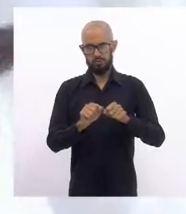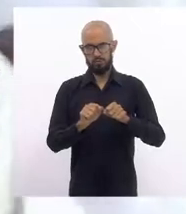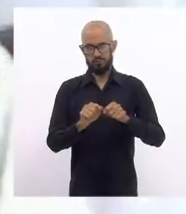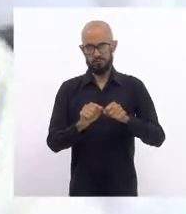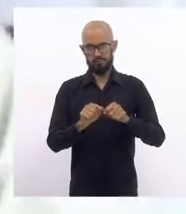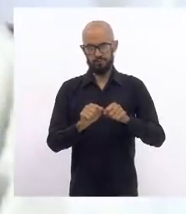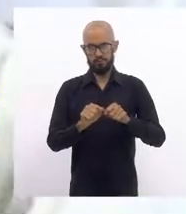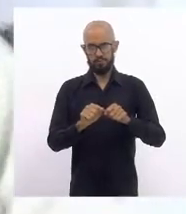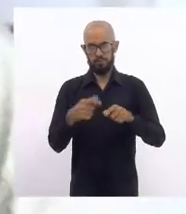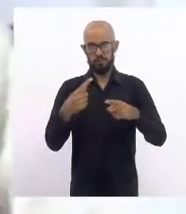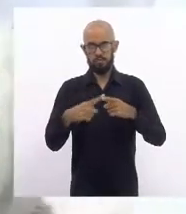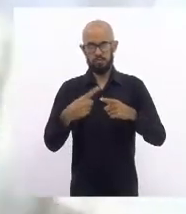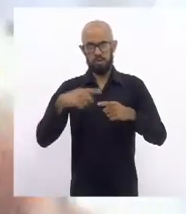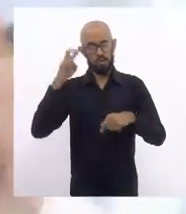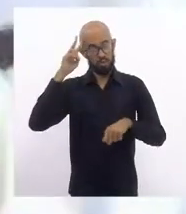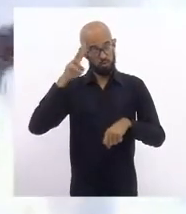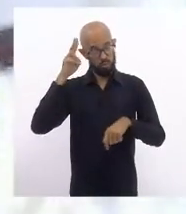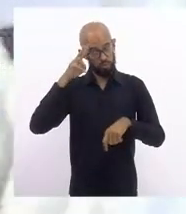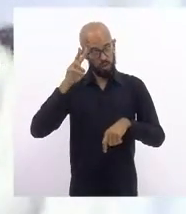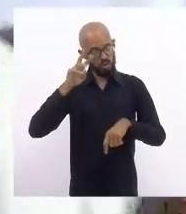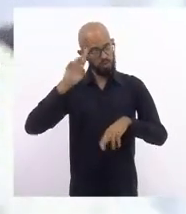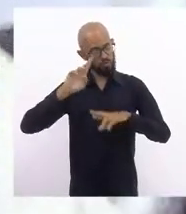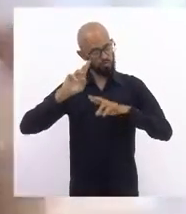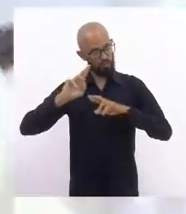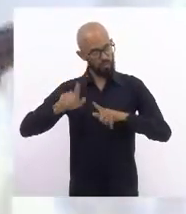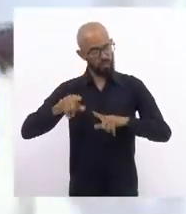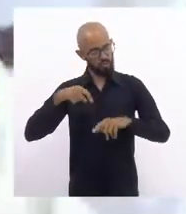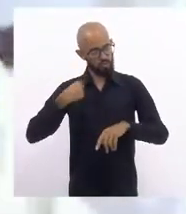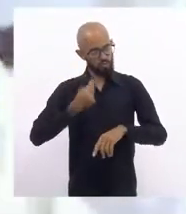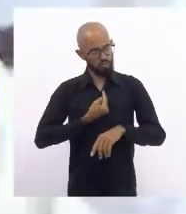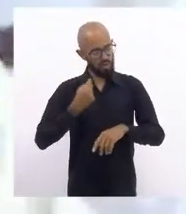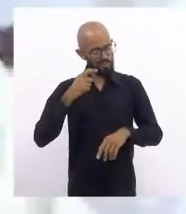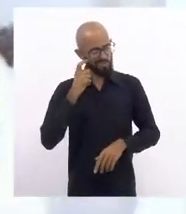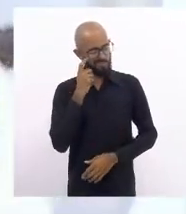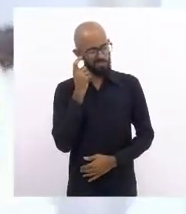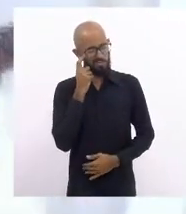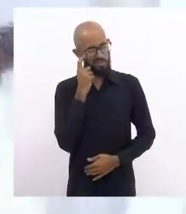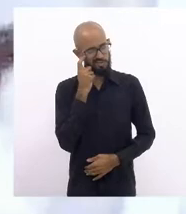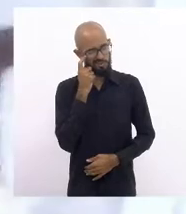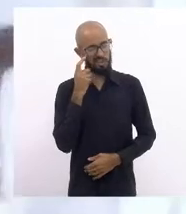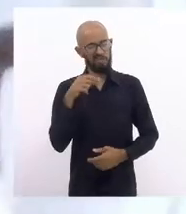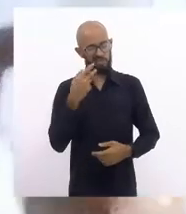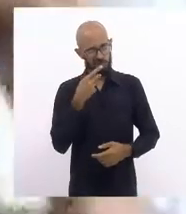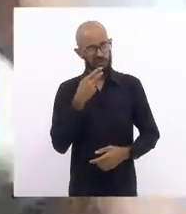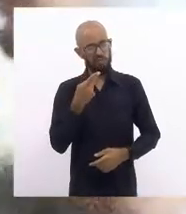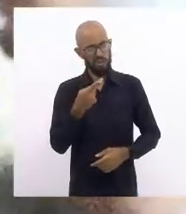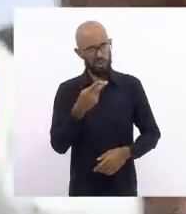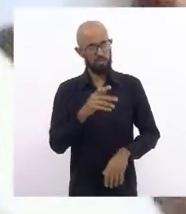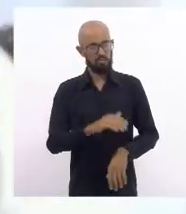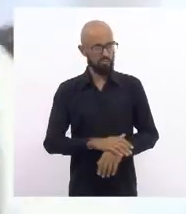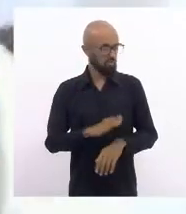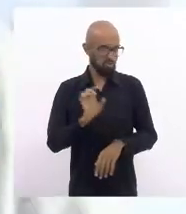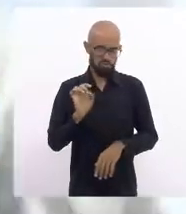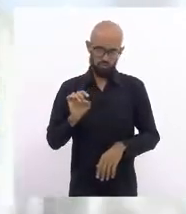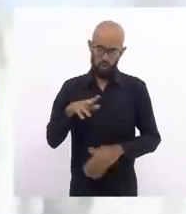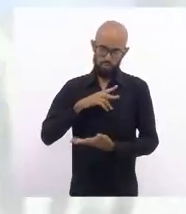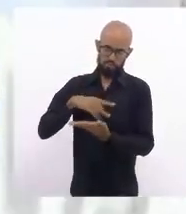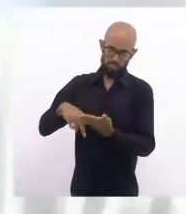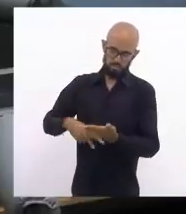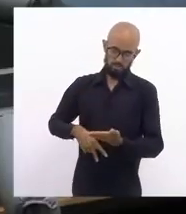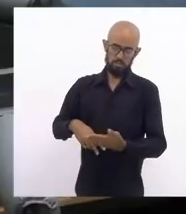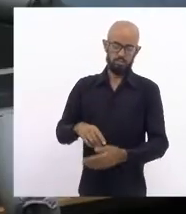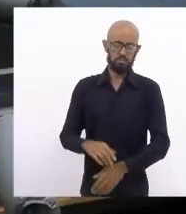a história é um pouquinho diferente do que a gente está pensando, está ouvindo e está se falando. Era isso, presidente. Não é